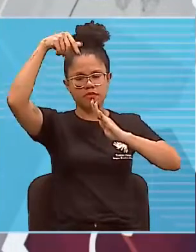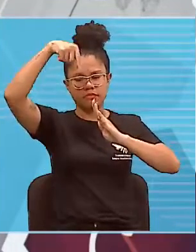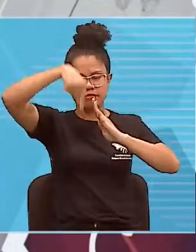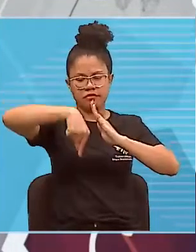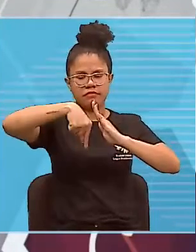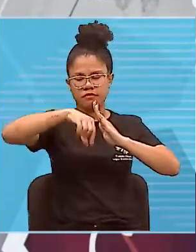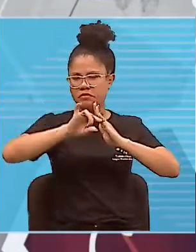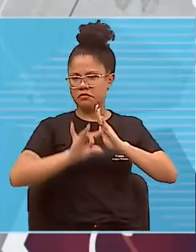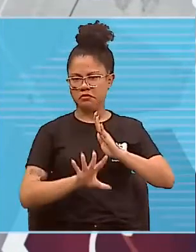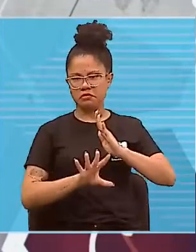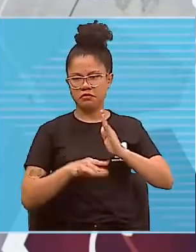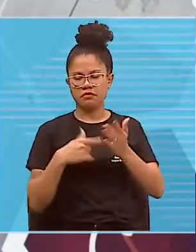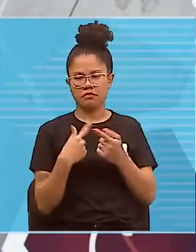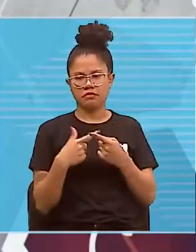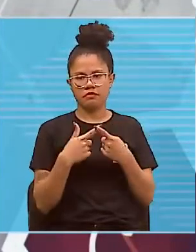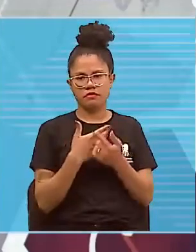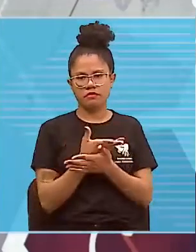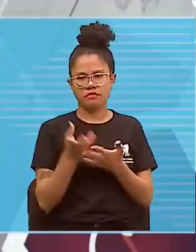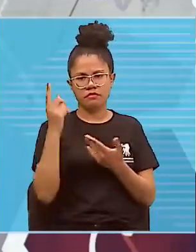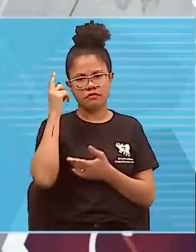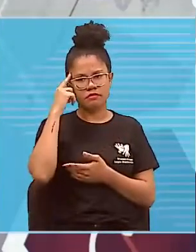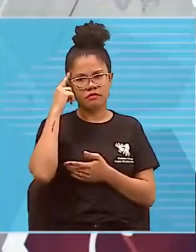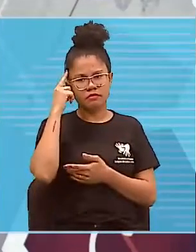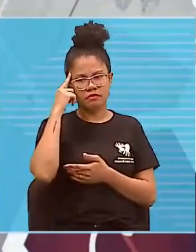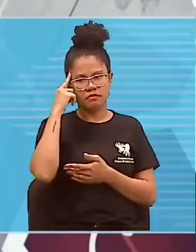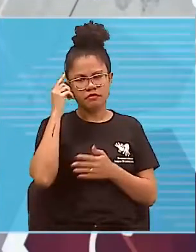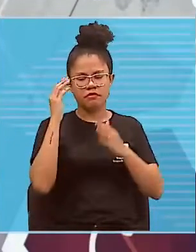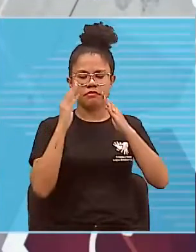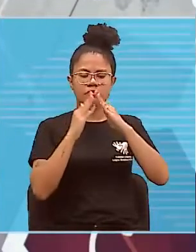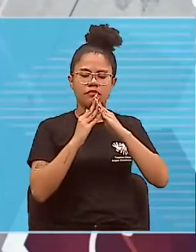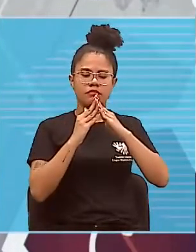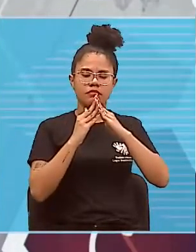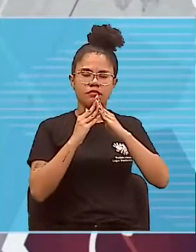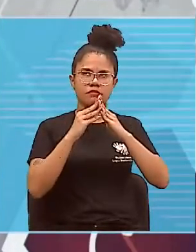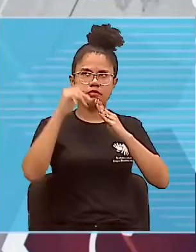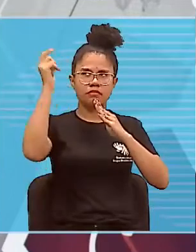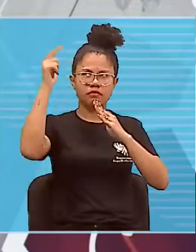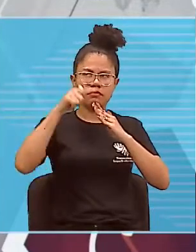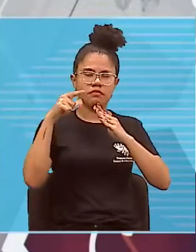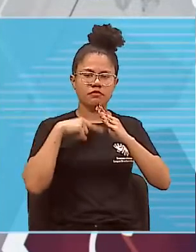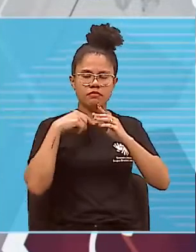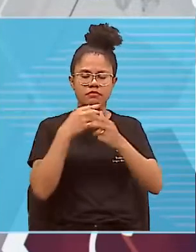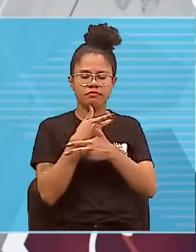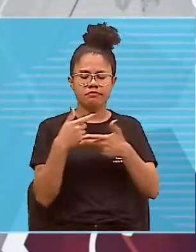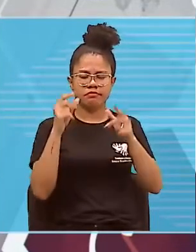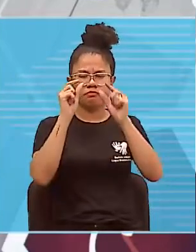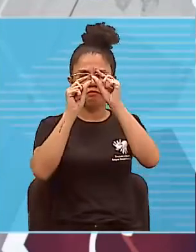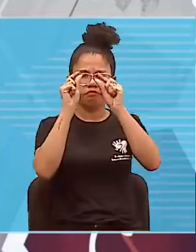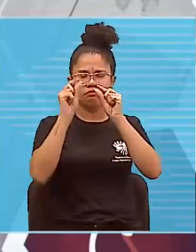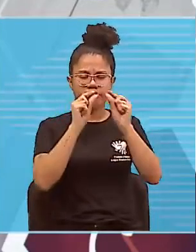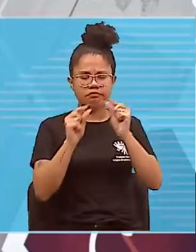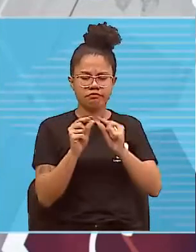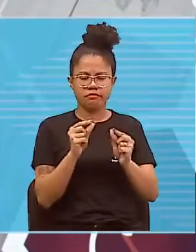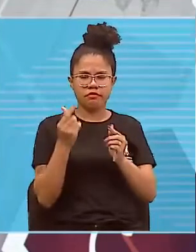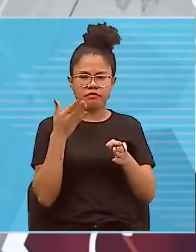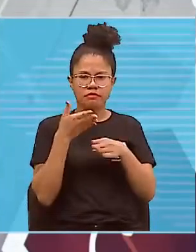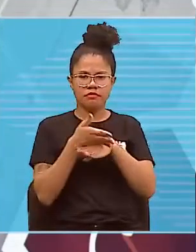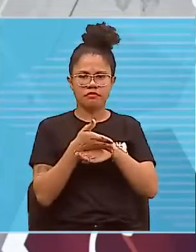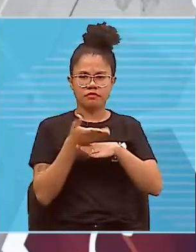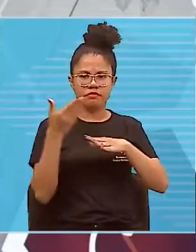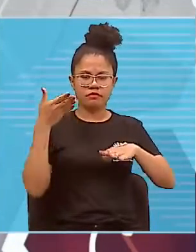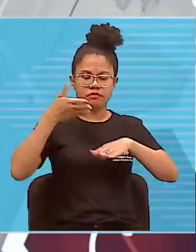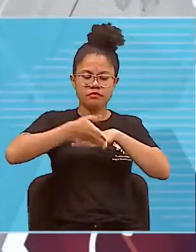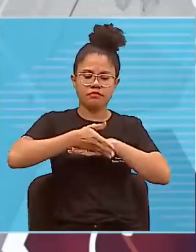imaginar que a luz é composta por várias partículas que essas partículas vão conseguir passar pelo